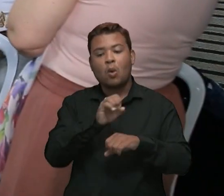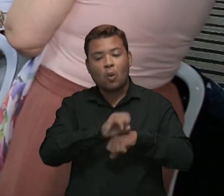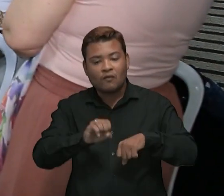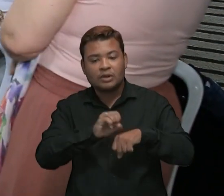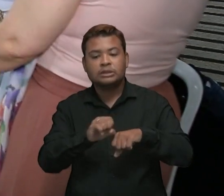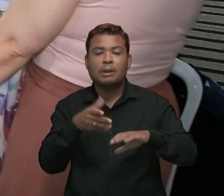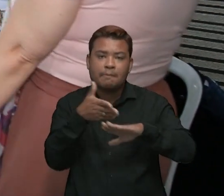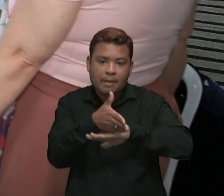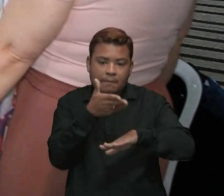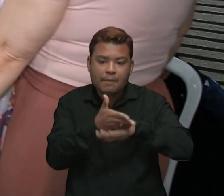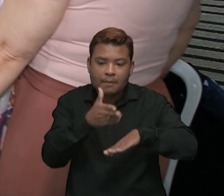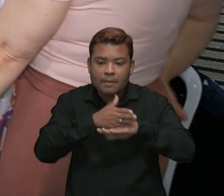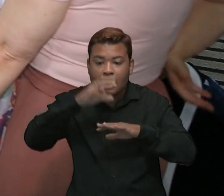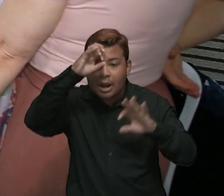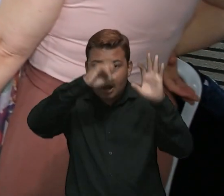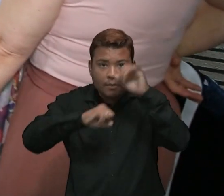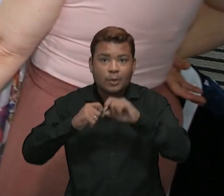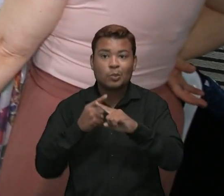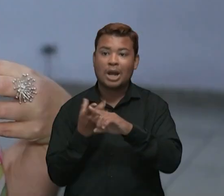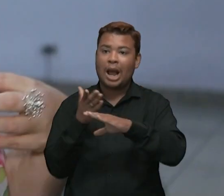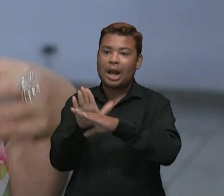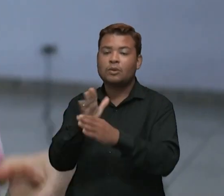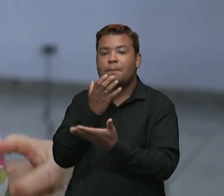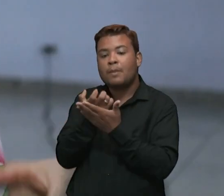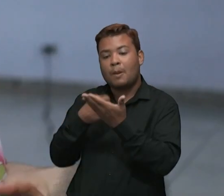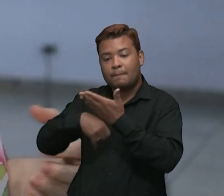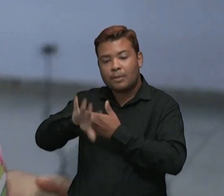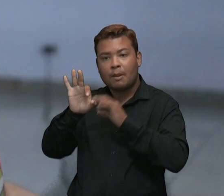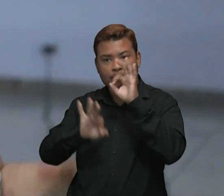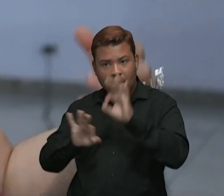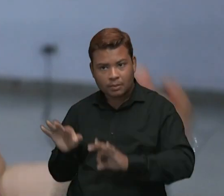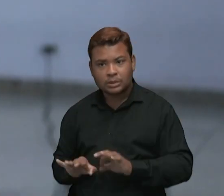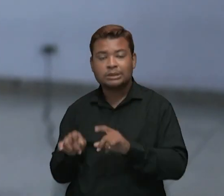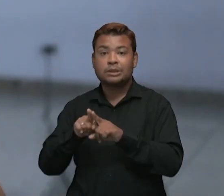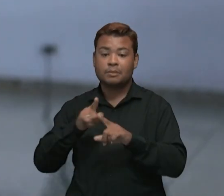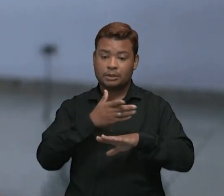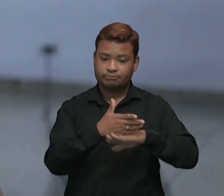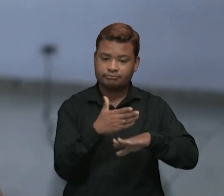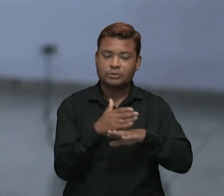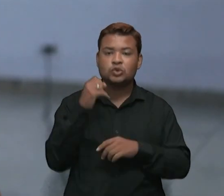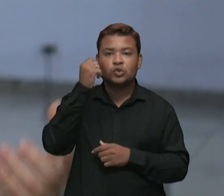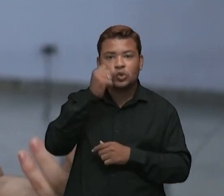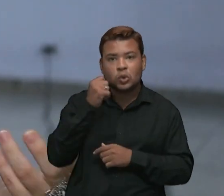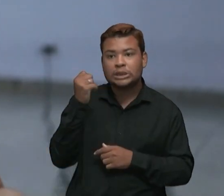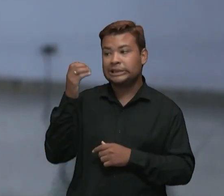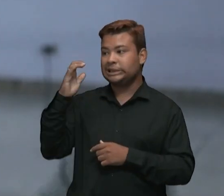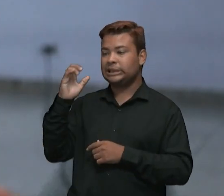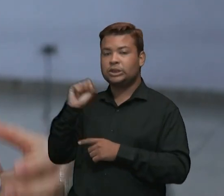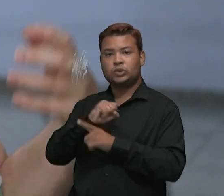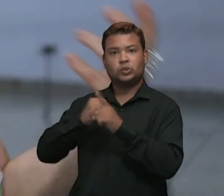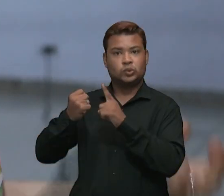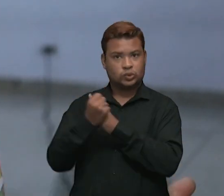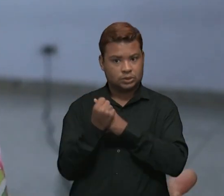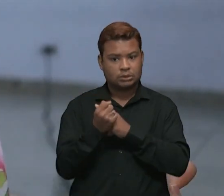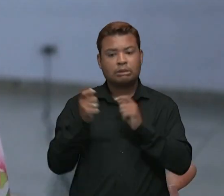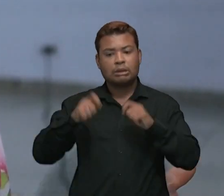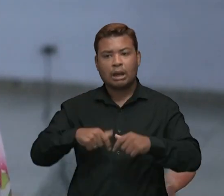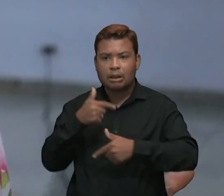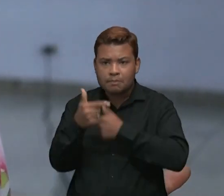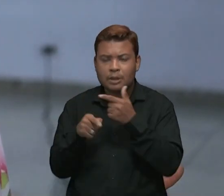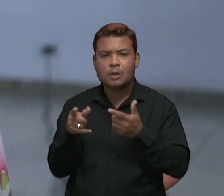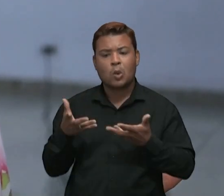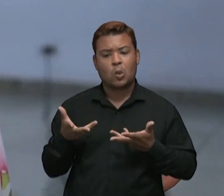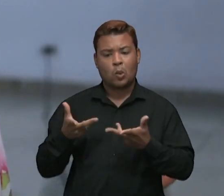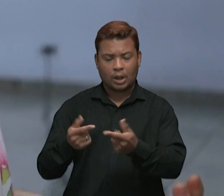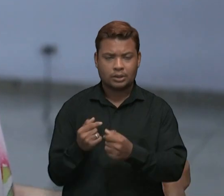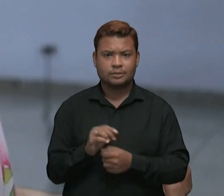poder contribuir na construção do podcast. Trabalhar os conteúdos de sociologia, de ciências sociais, com maior qualidade. Um podcast que não